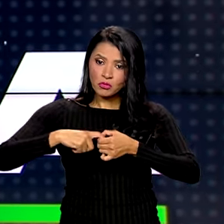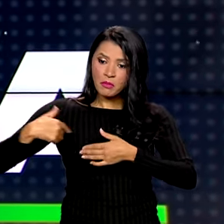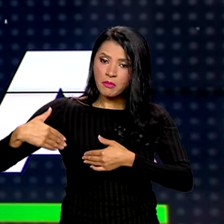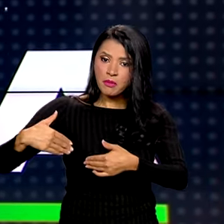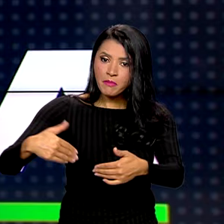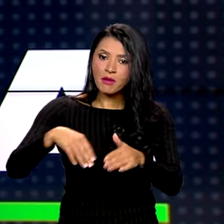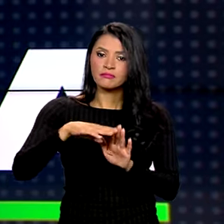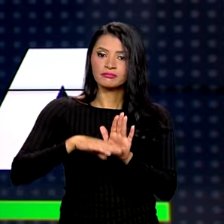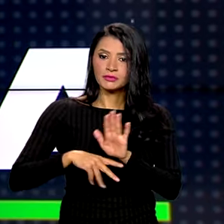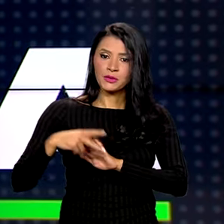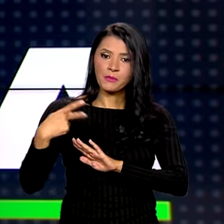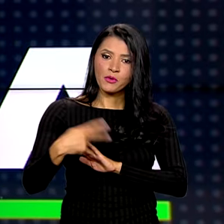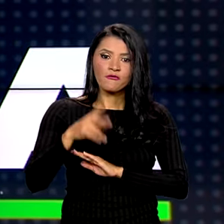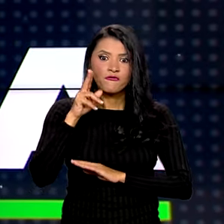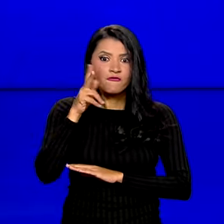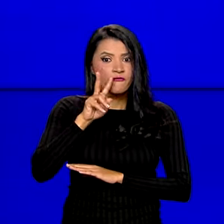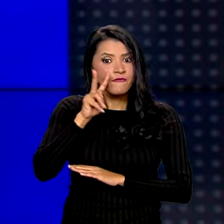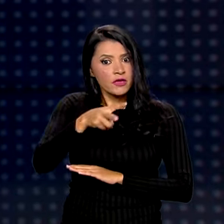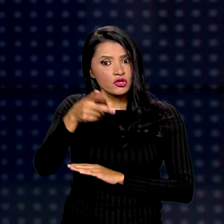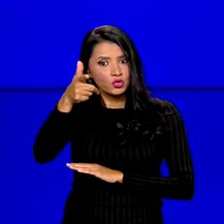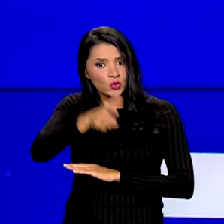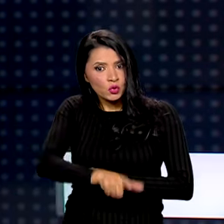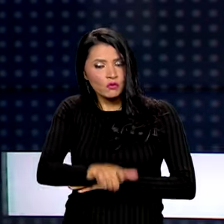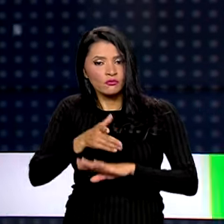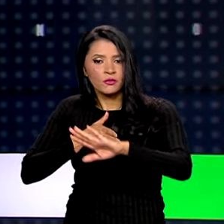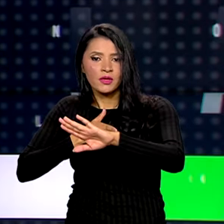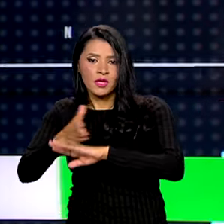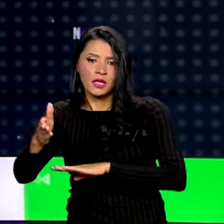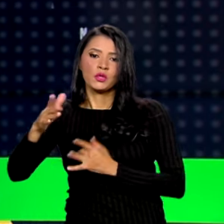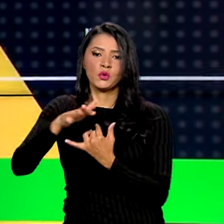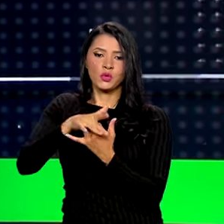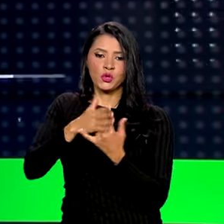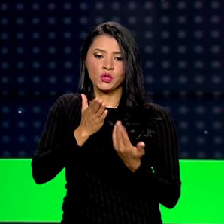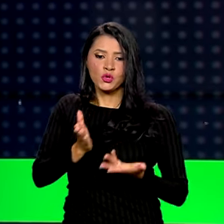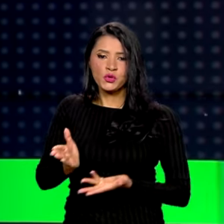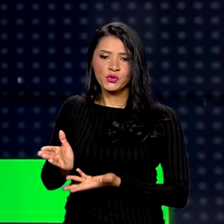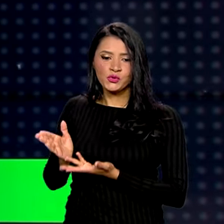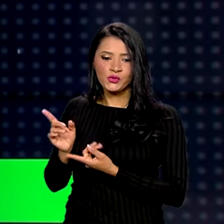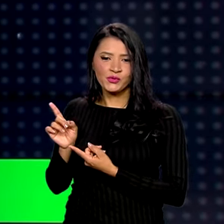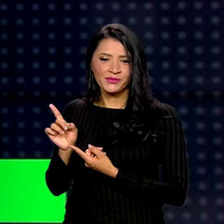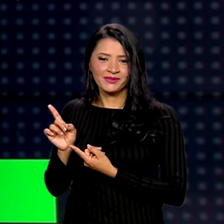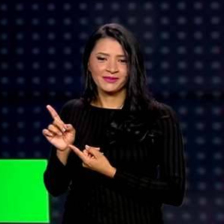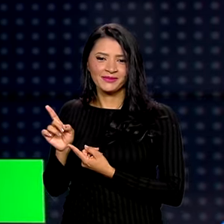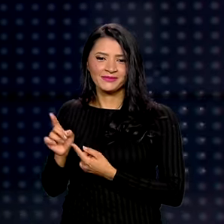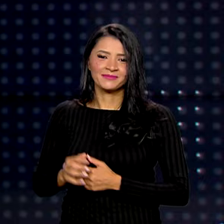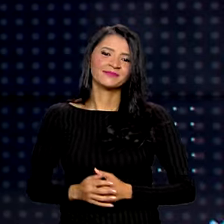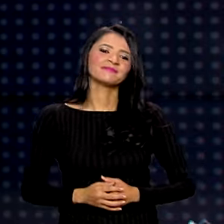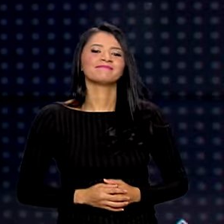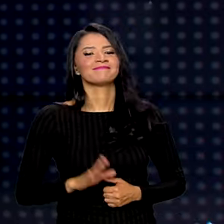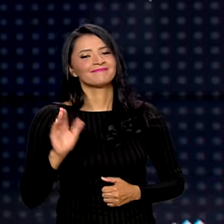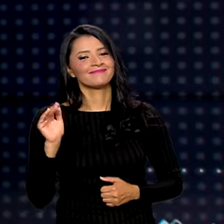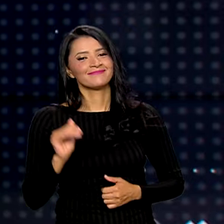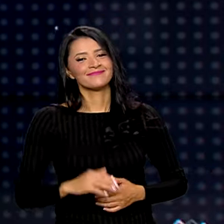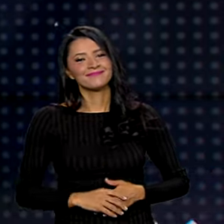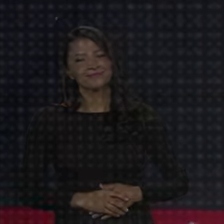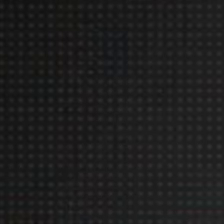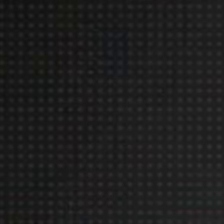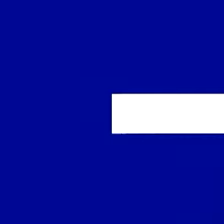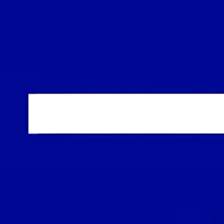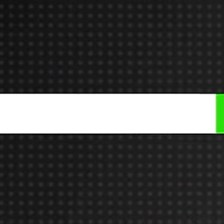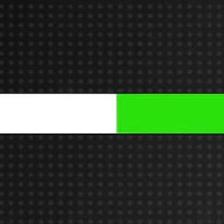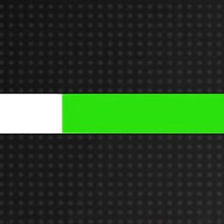da programação. Para rever este conteúdo, acesse youtube.com/canalgov. Até a próxima!